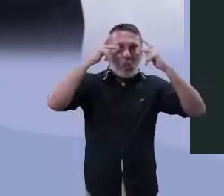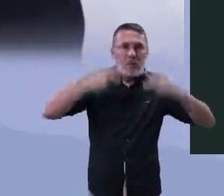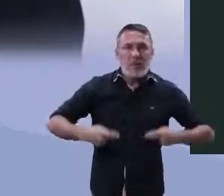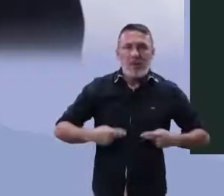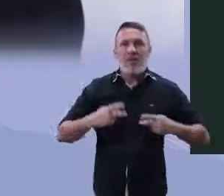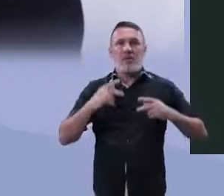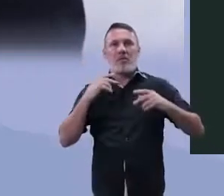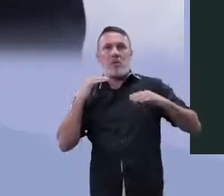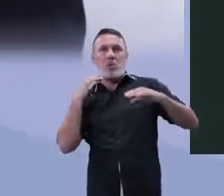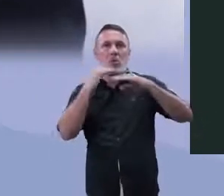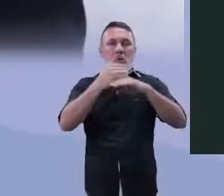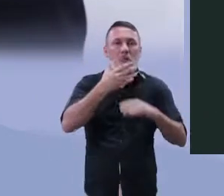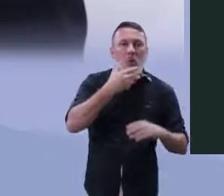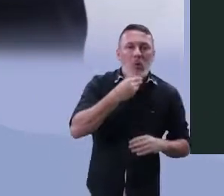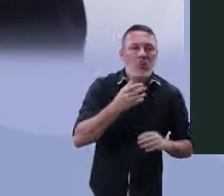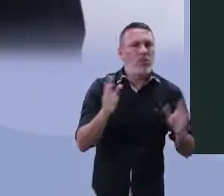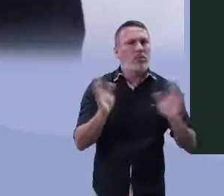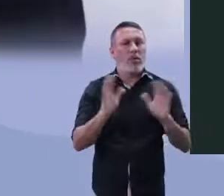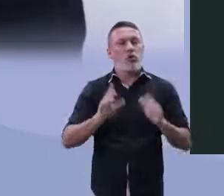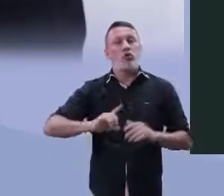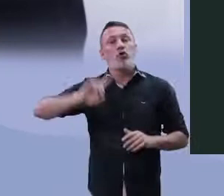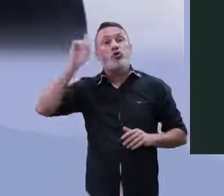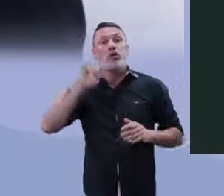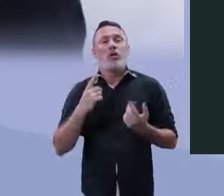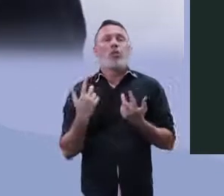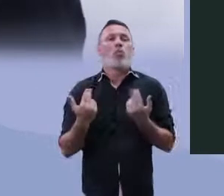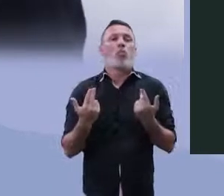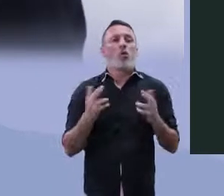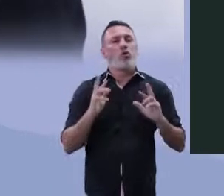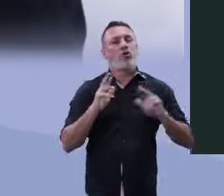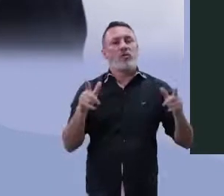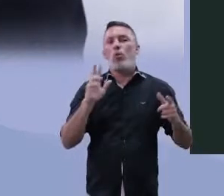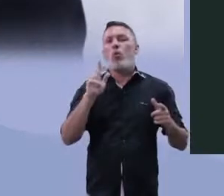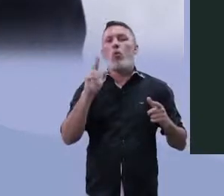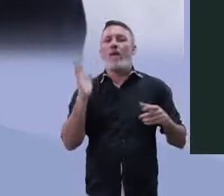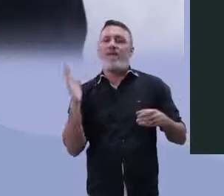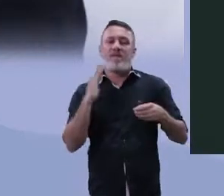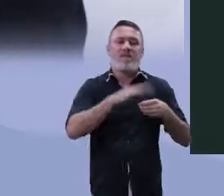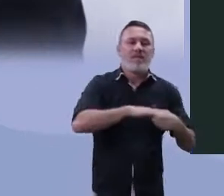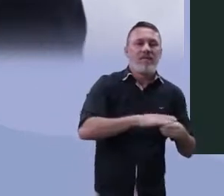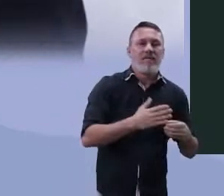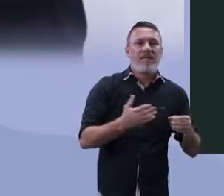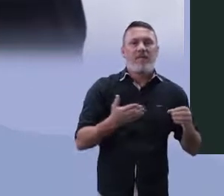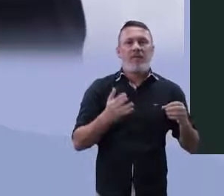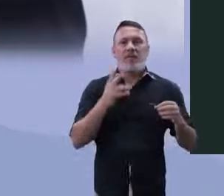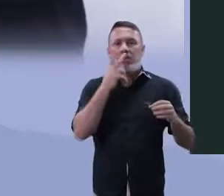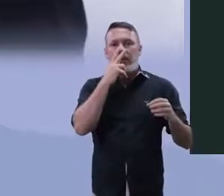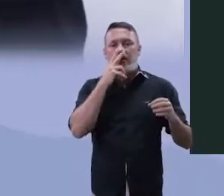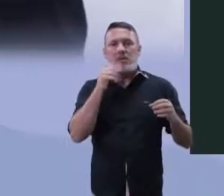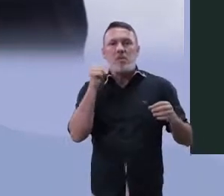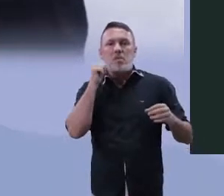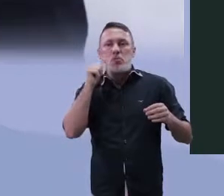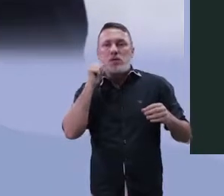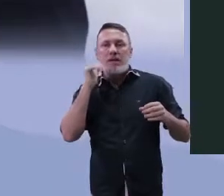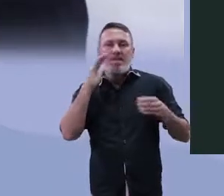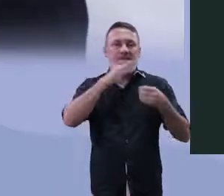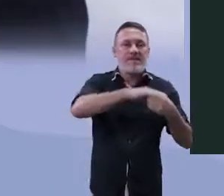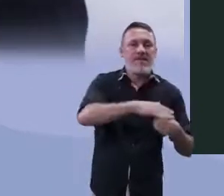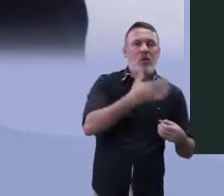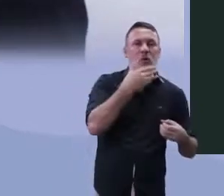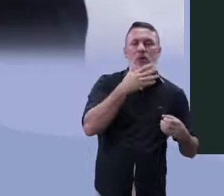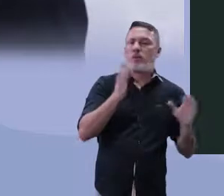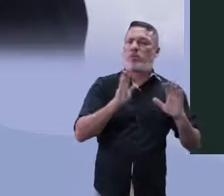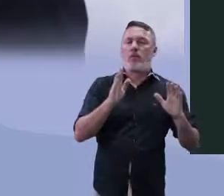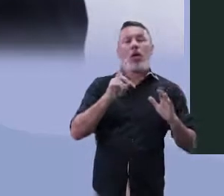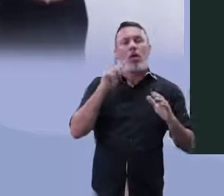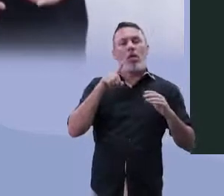sobrepor aos homens. Não, elas querem os mesmos direitos. Né? É diferente isso, há uma perspectiva de um reconhecimento. Né? Então, a